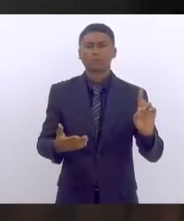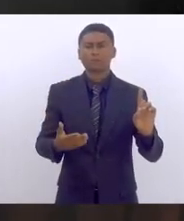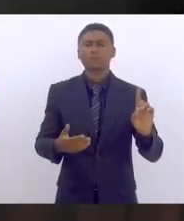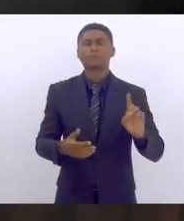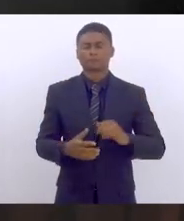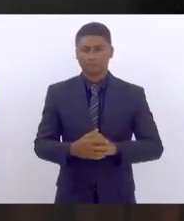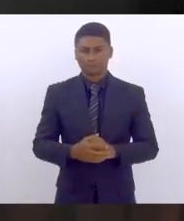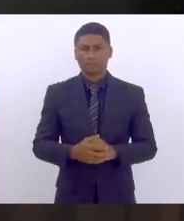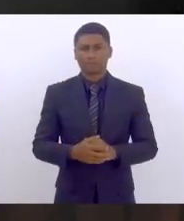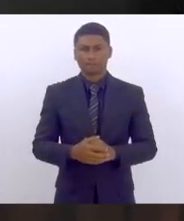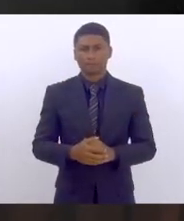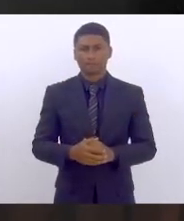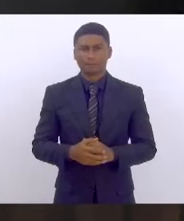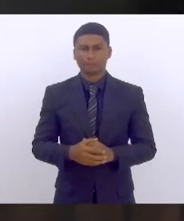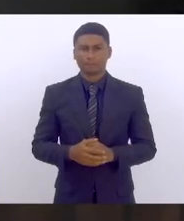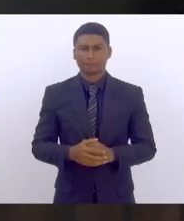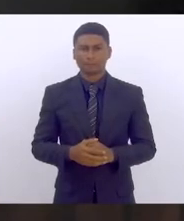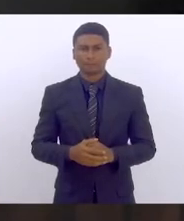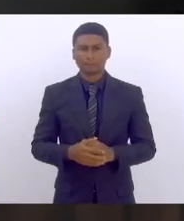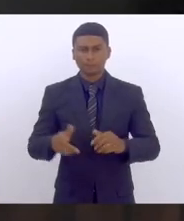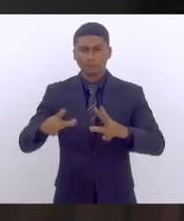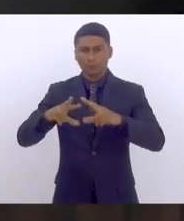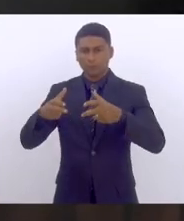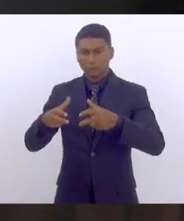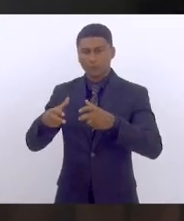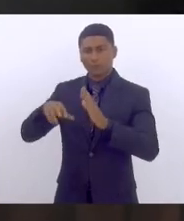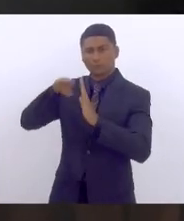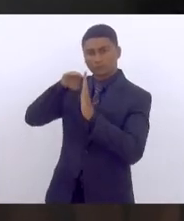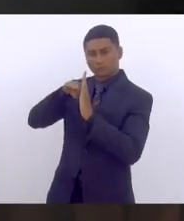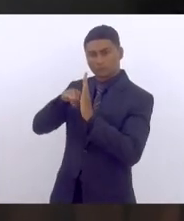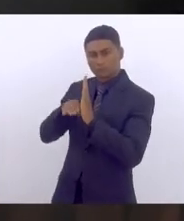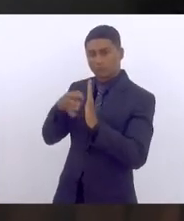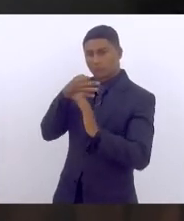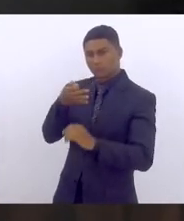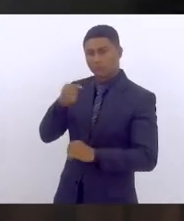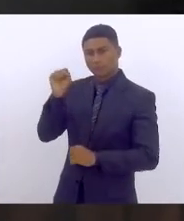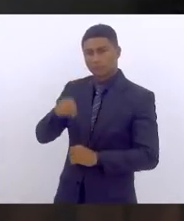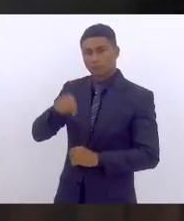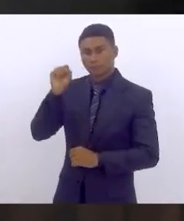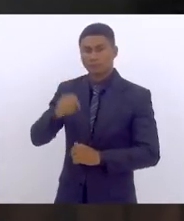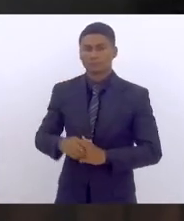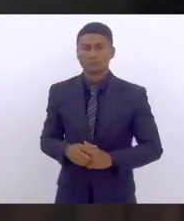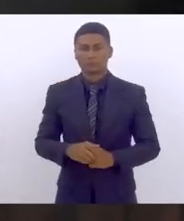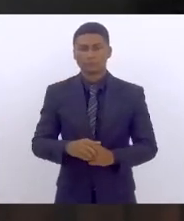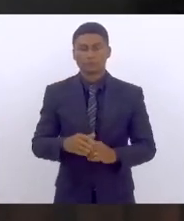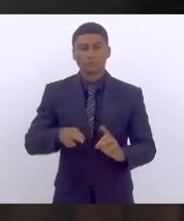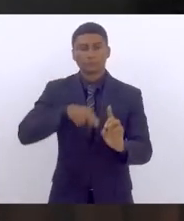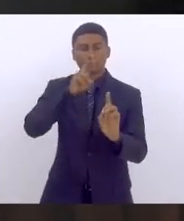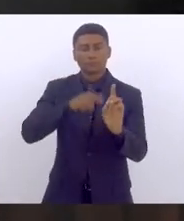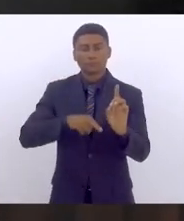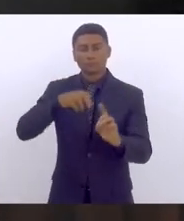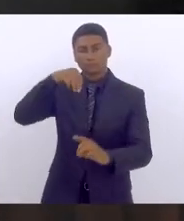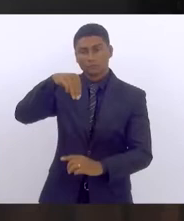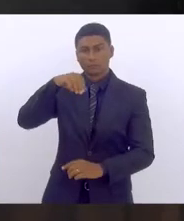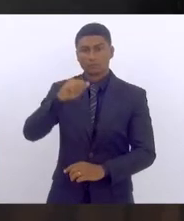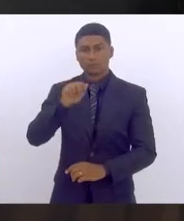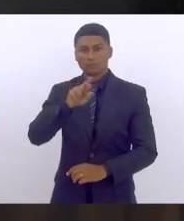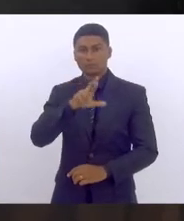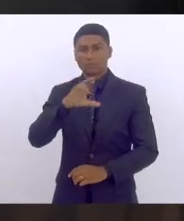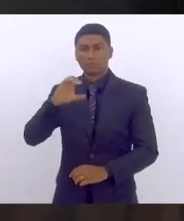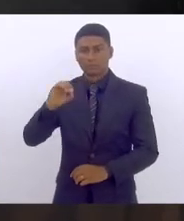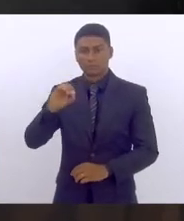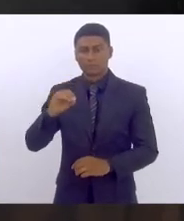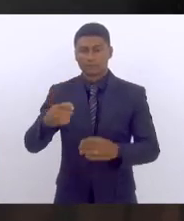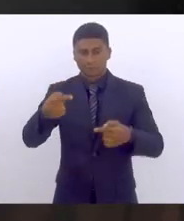Livskizuk. Pareceres da Comissão de Normas Internas e Proposições Externas, favorável. Relator, deputado Márcio Canella.